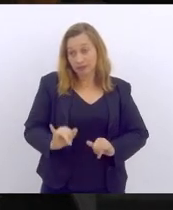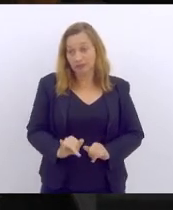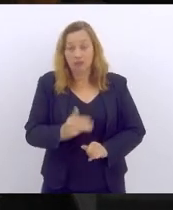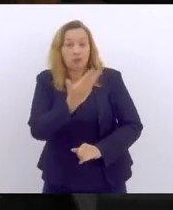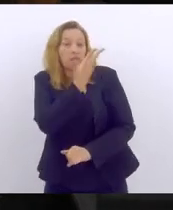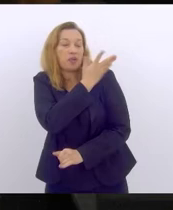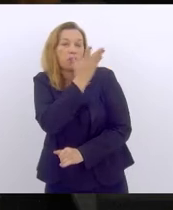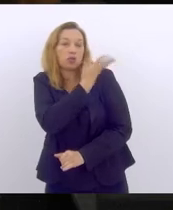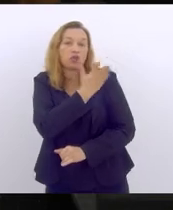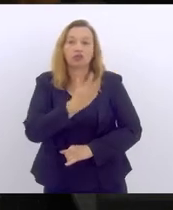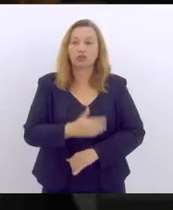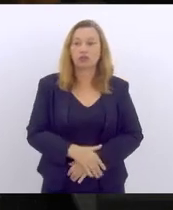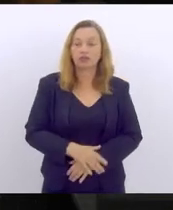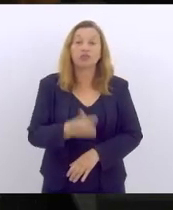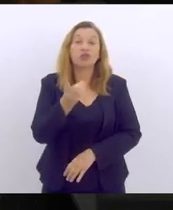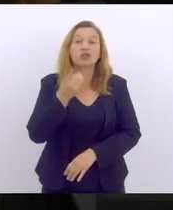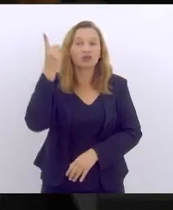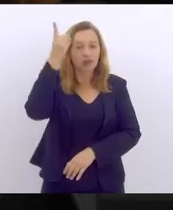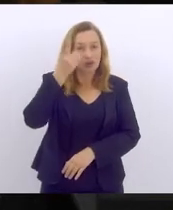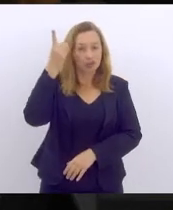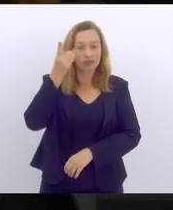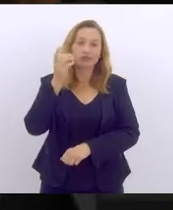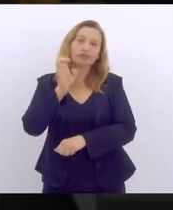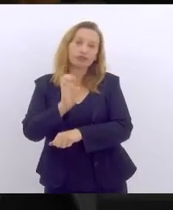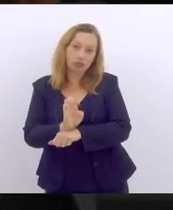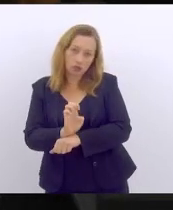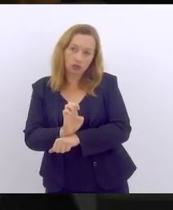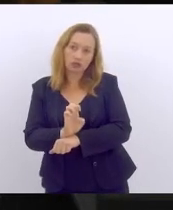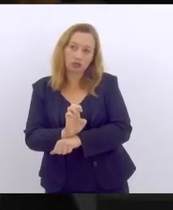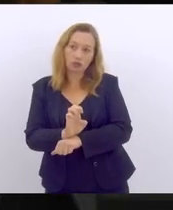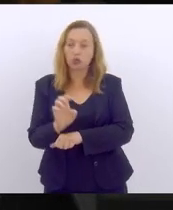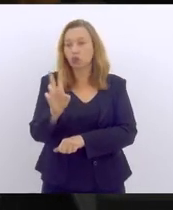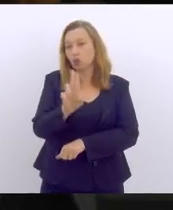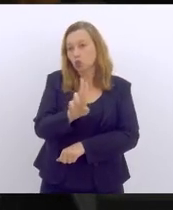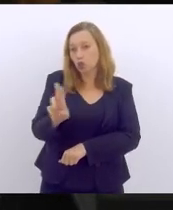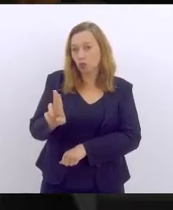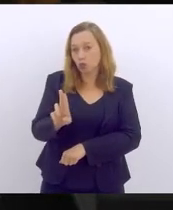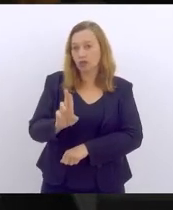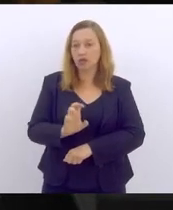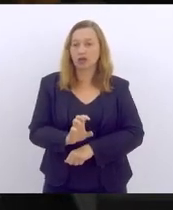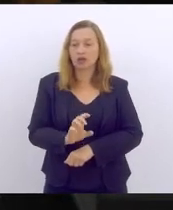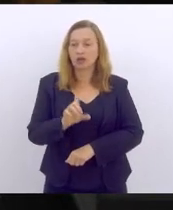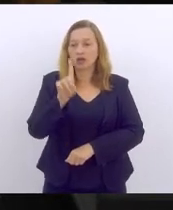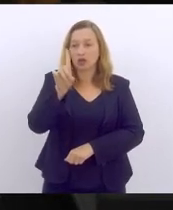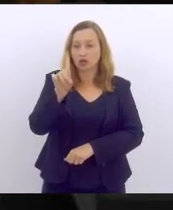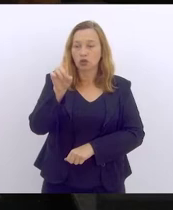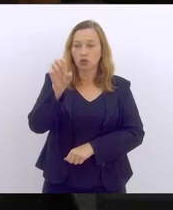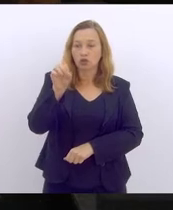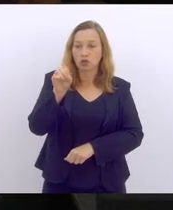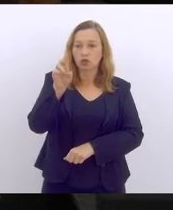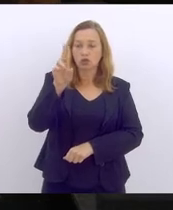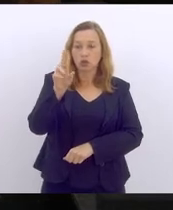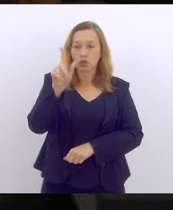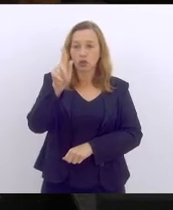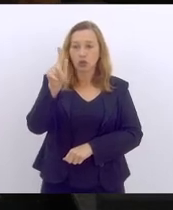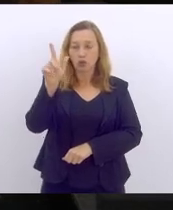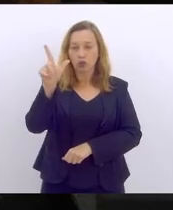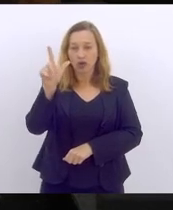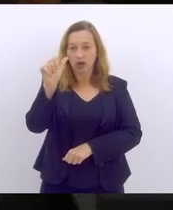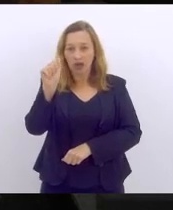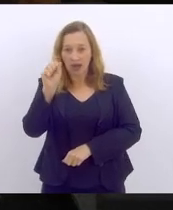preconceito foi um deputado estadual chamado Douglas Garcia